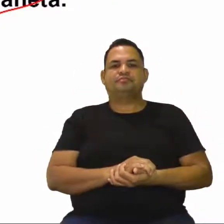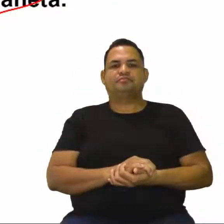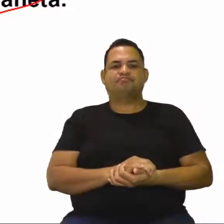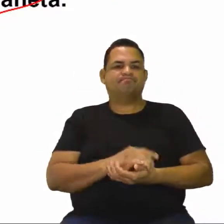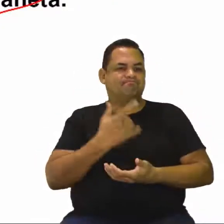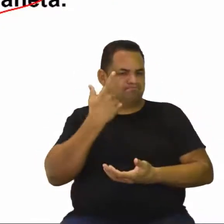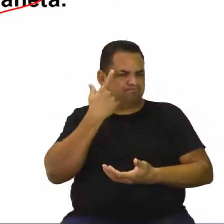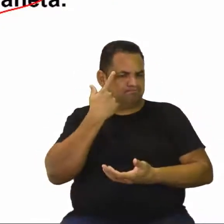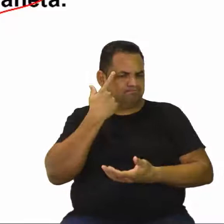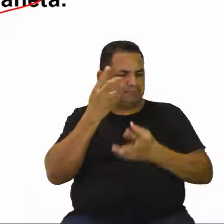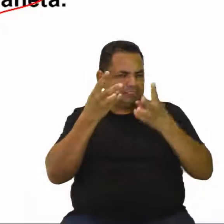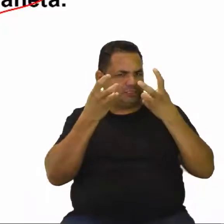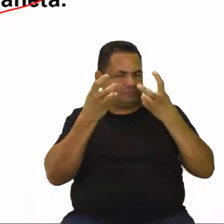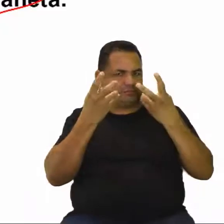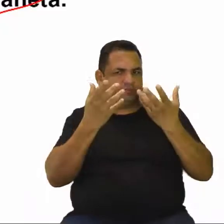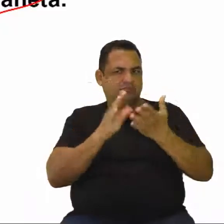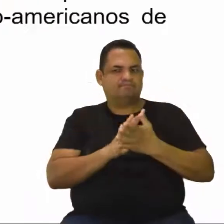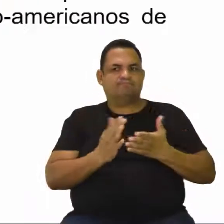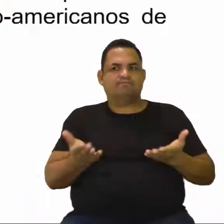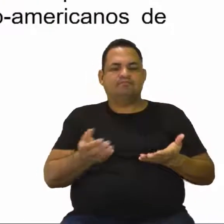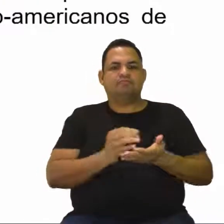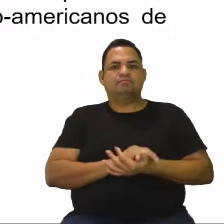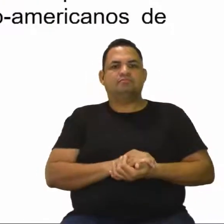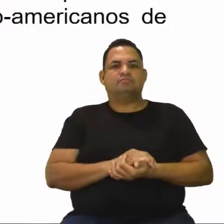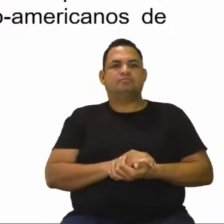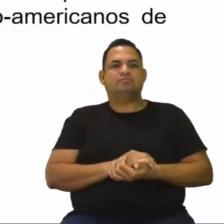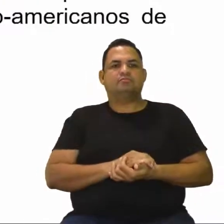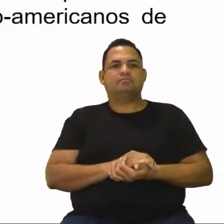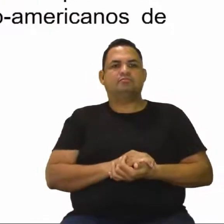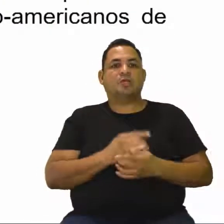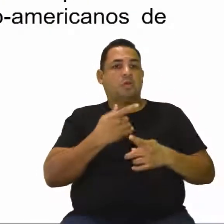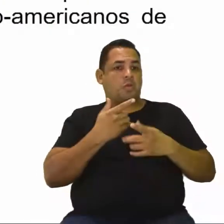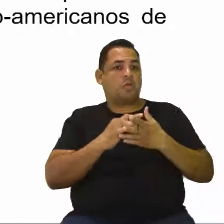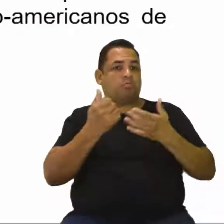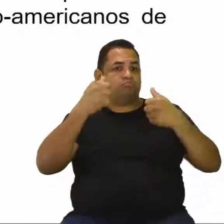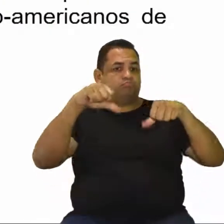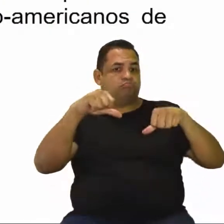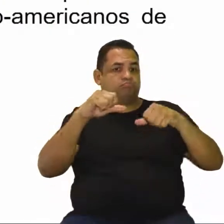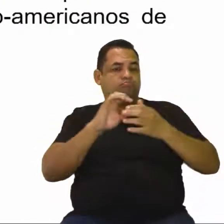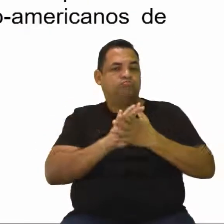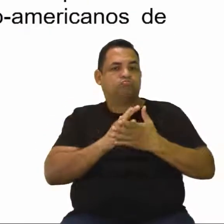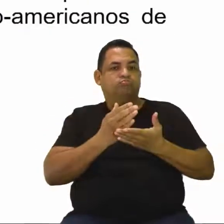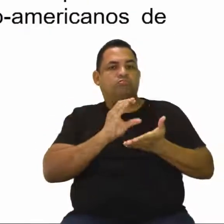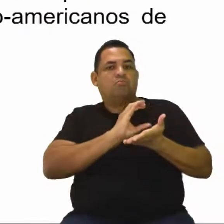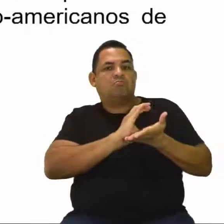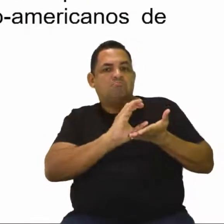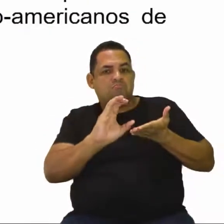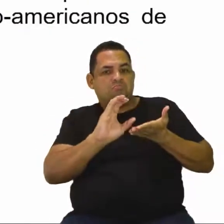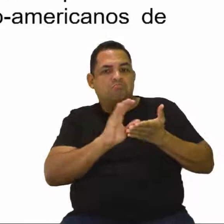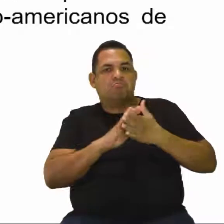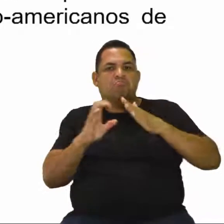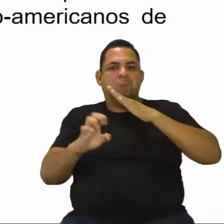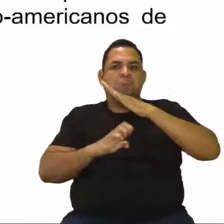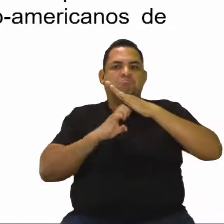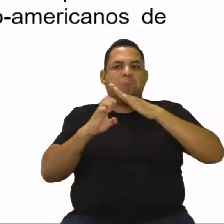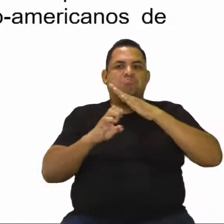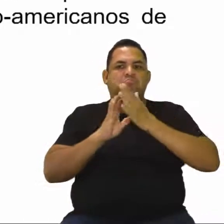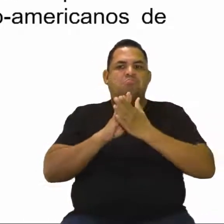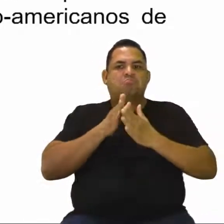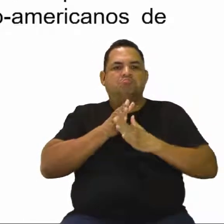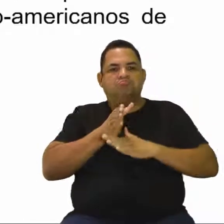noção disso? Incrível, né? Com a crise, investidores em